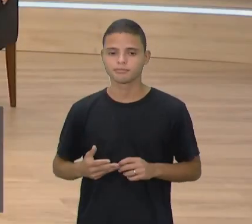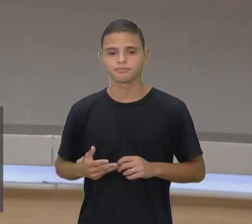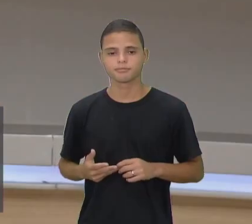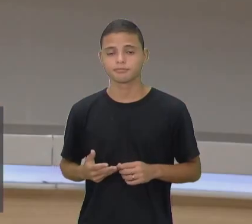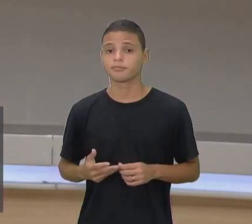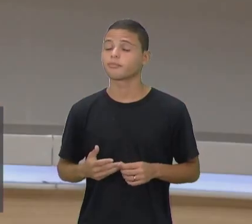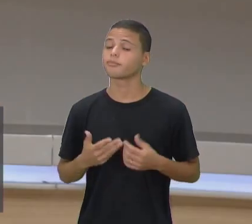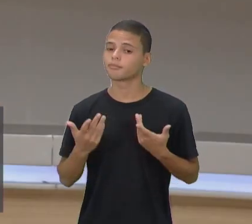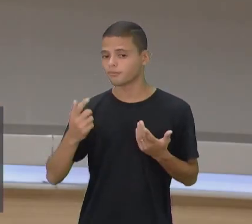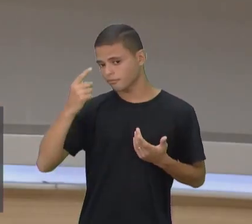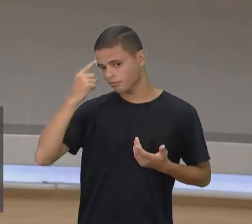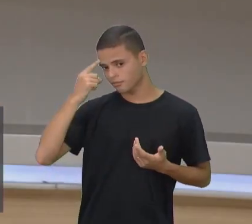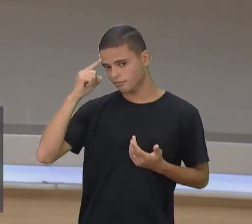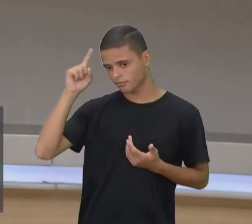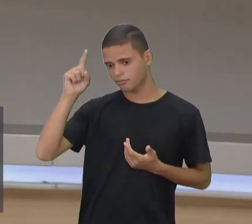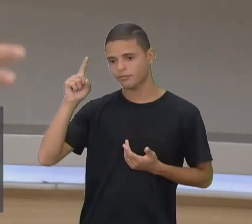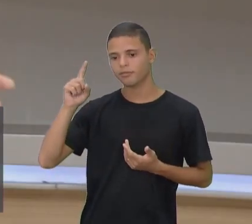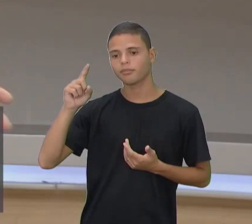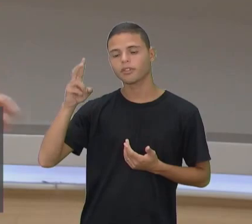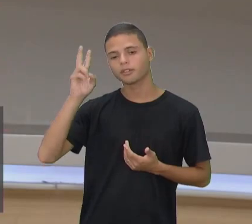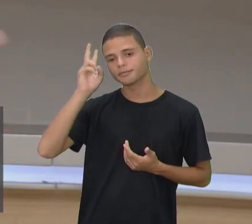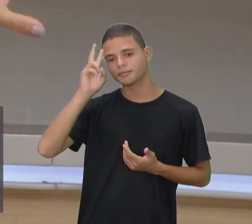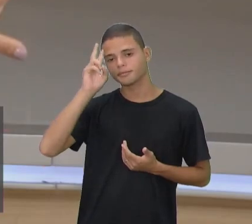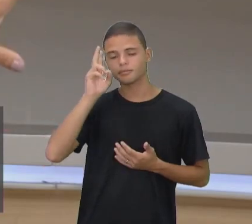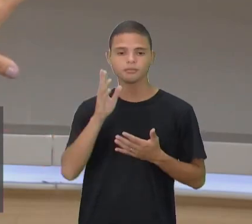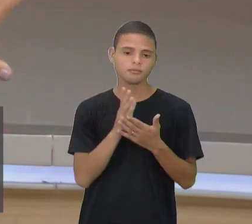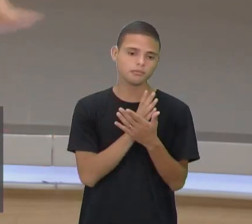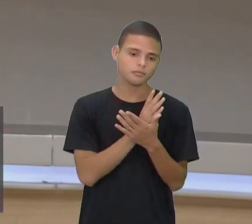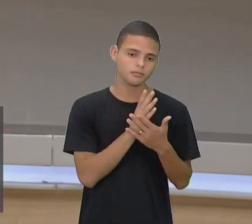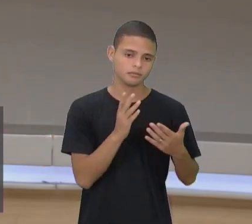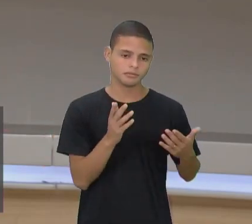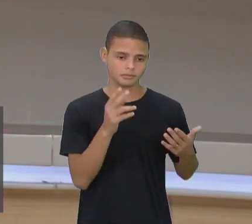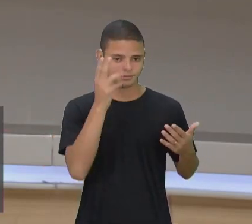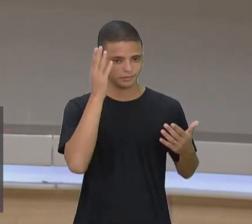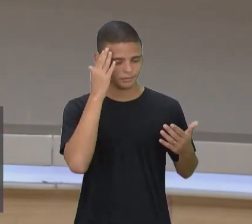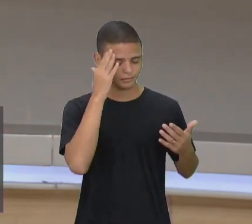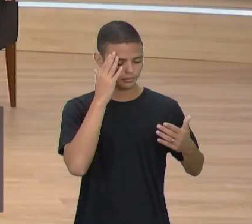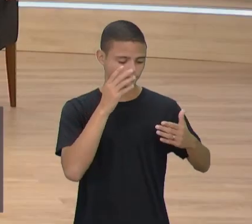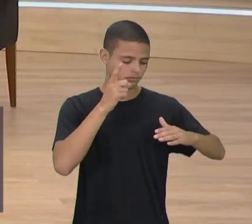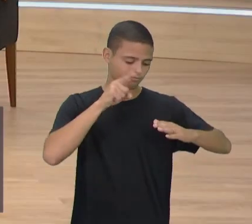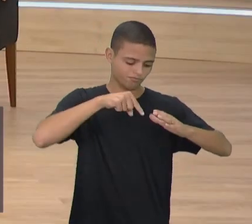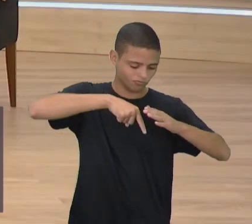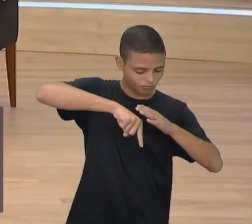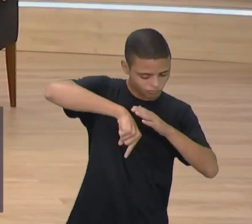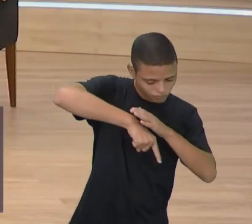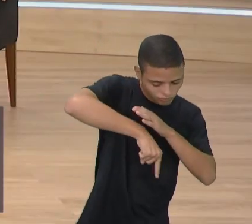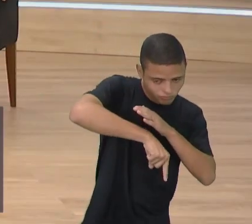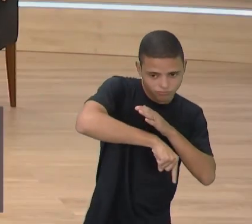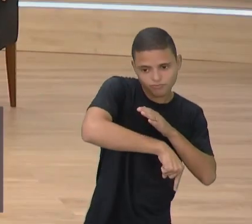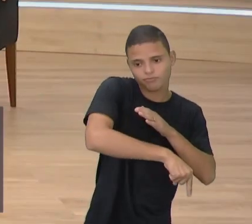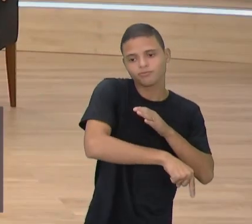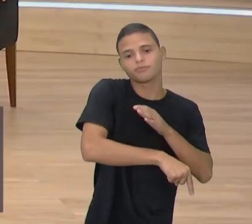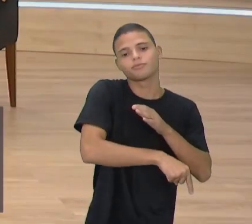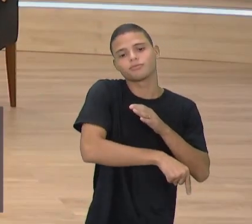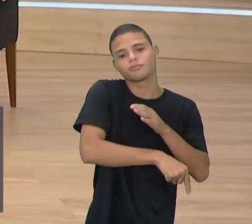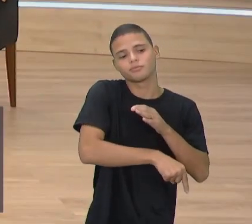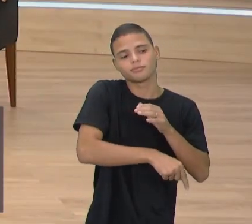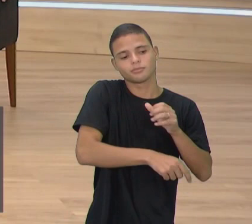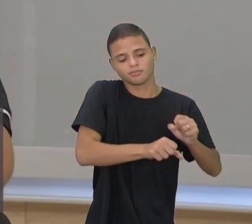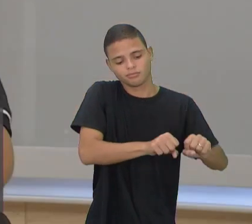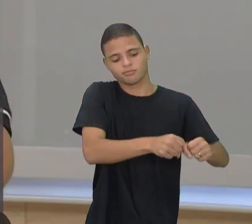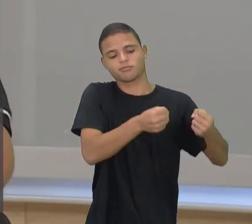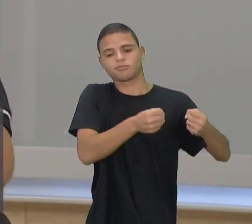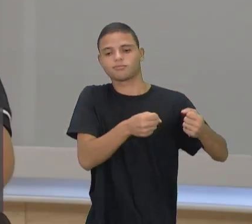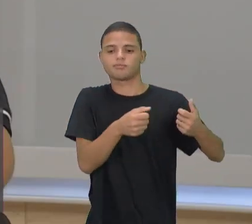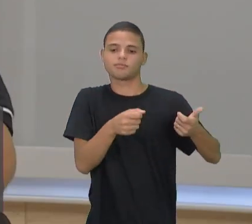quando quebram, né, e o pessoal vai lá consertar, então quando está fazendo isso já está liberando amianto. Se tiver o amianto na estrutura, é uma forma